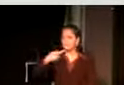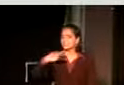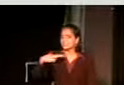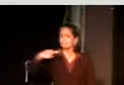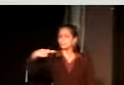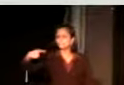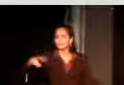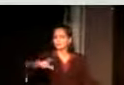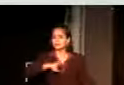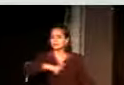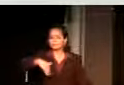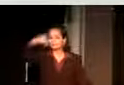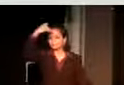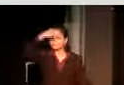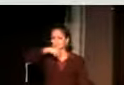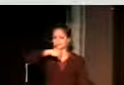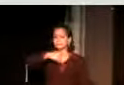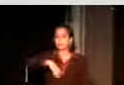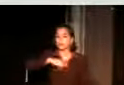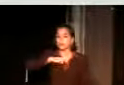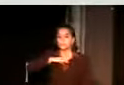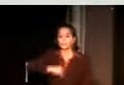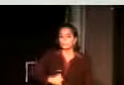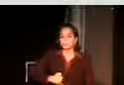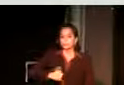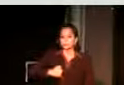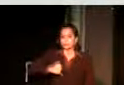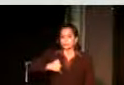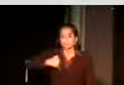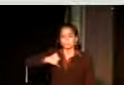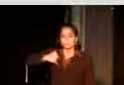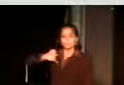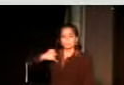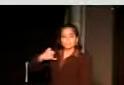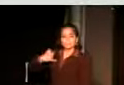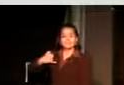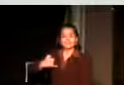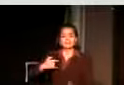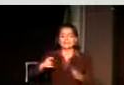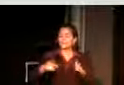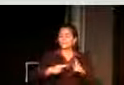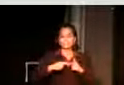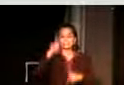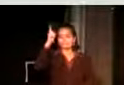reconhecer a fonte de misericórdia queridos que estava descrita